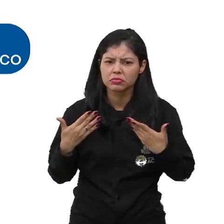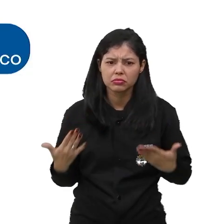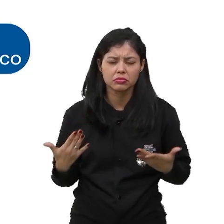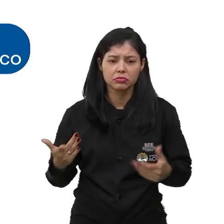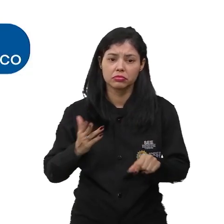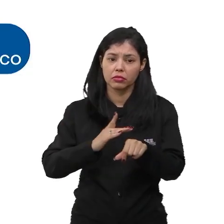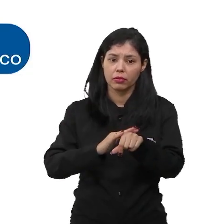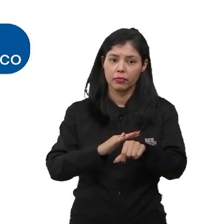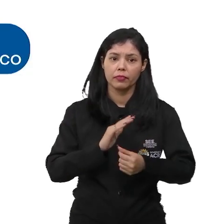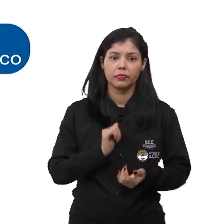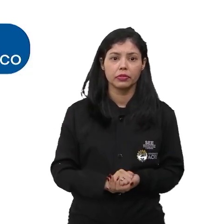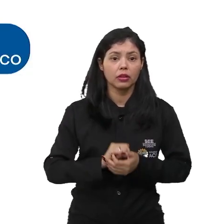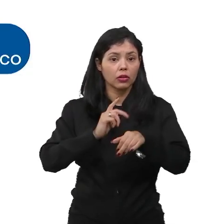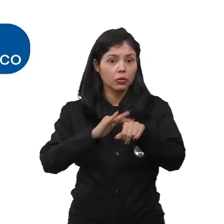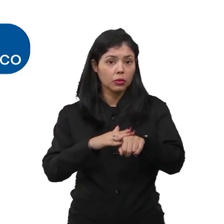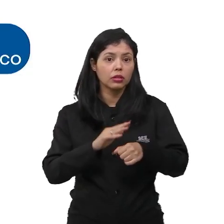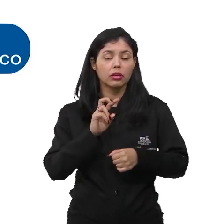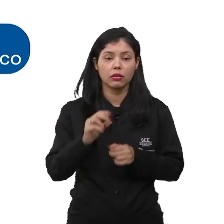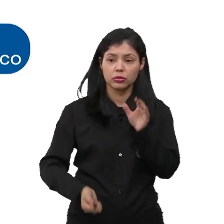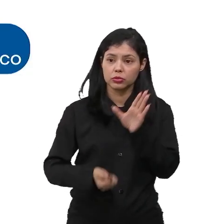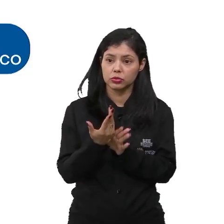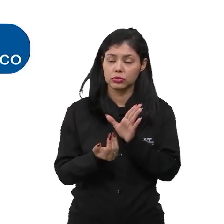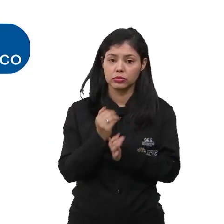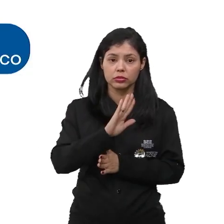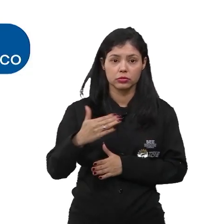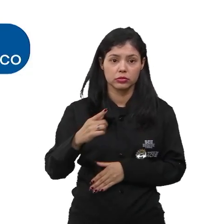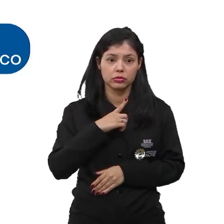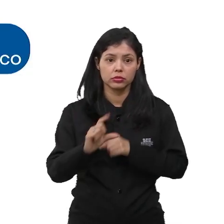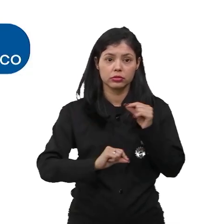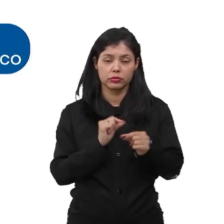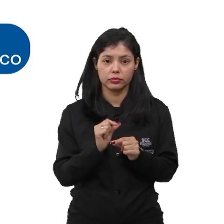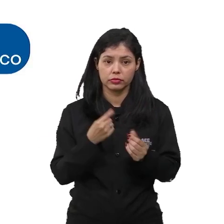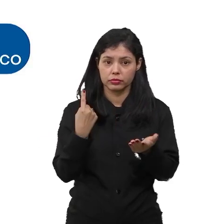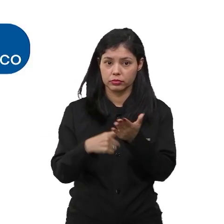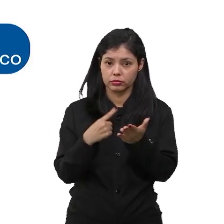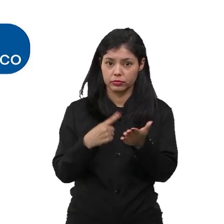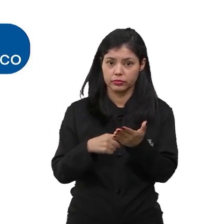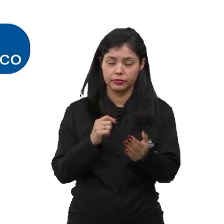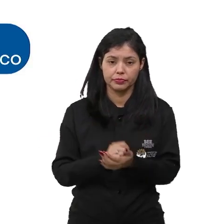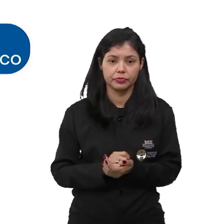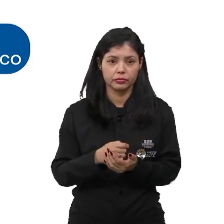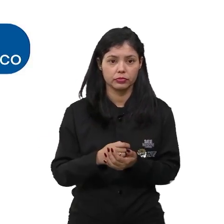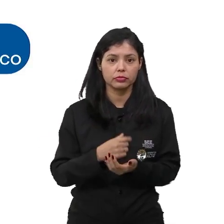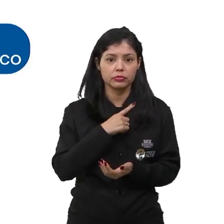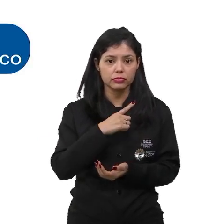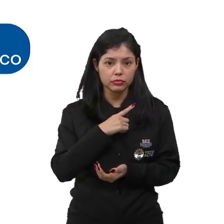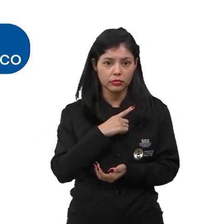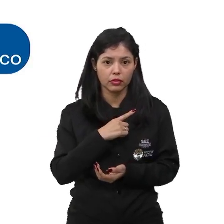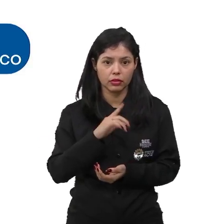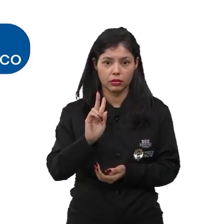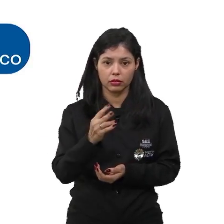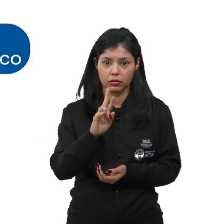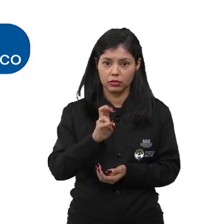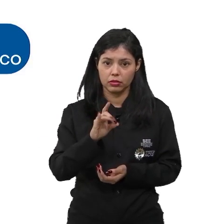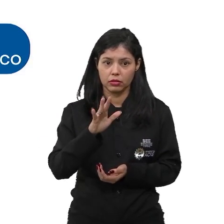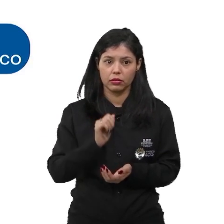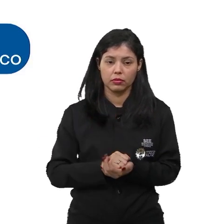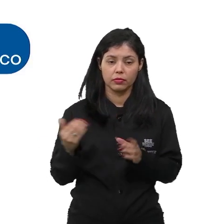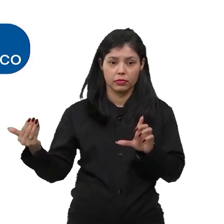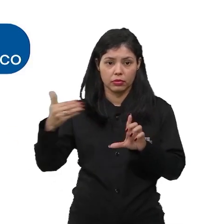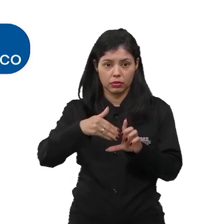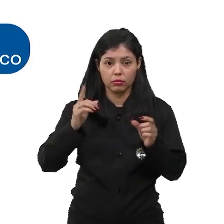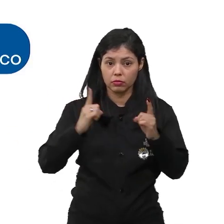essas doenças? São doenças que vão surgir quando não há o quê? Condições adequadas de higiene, limpeza